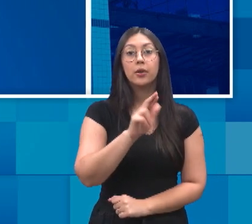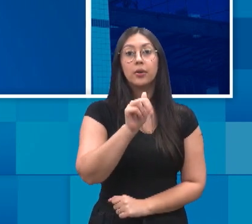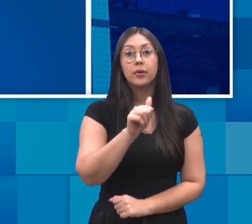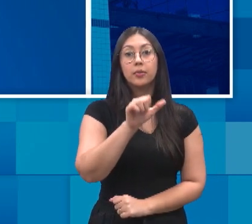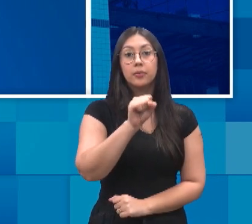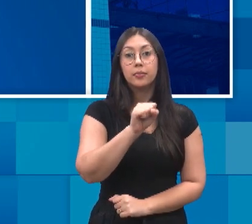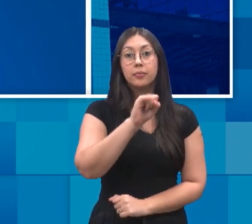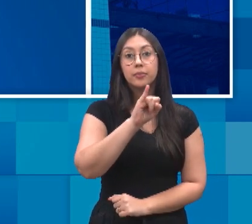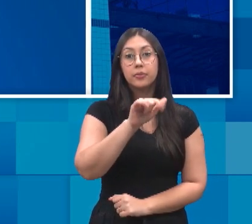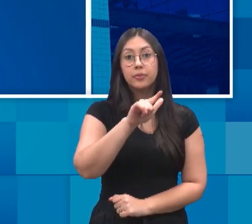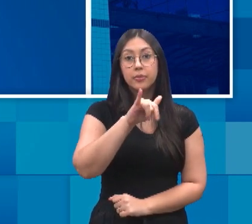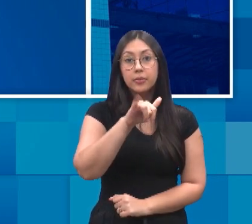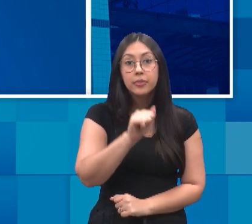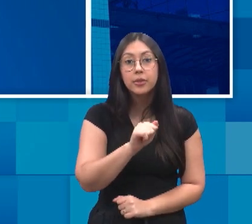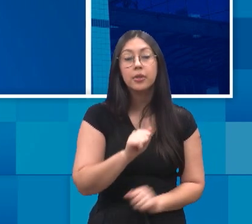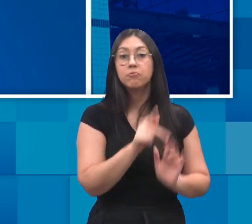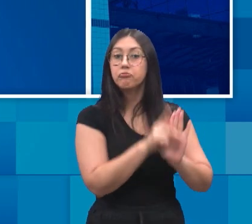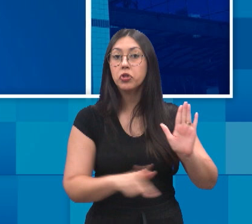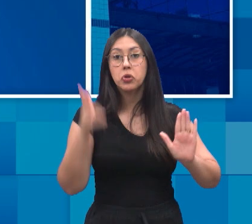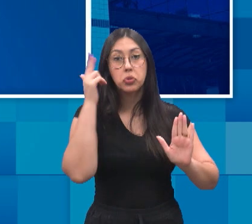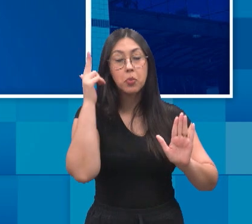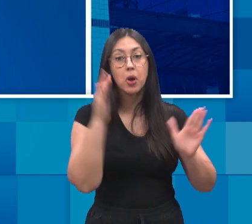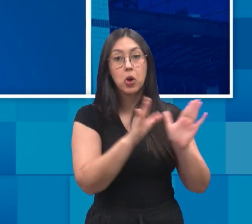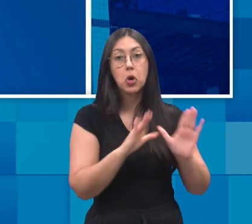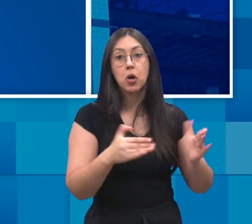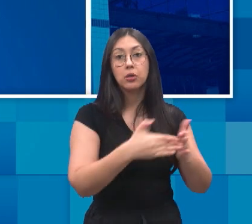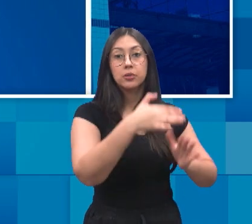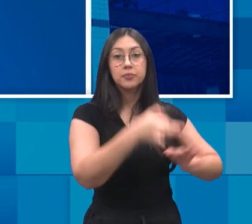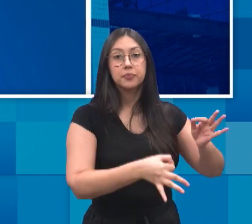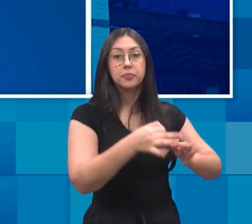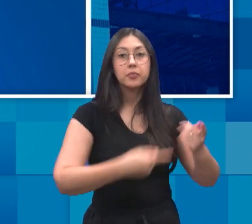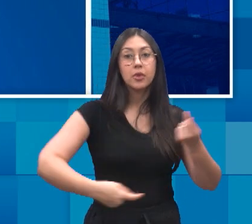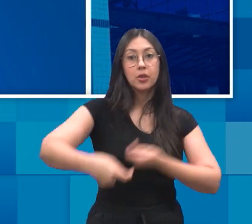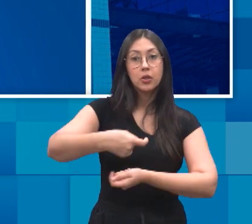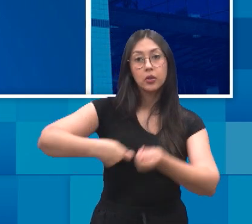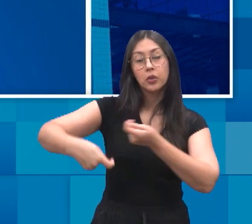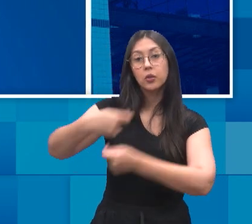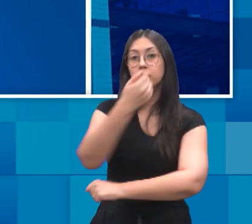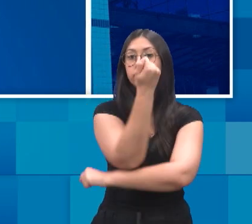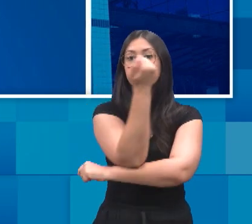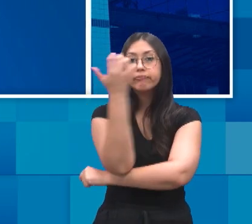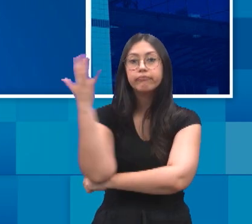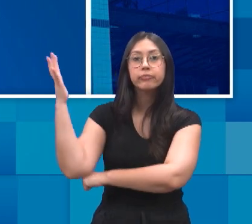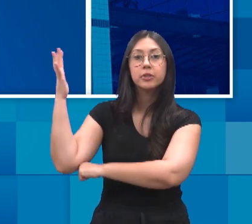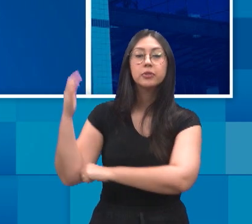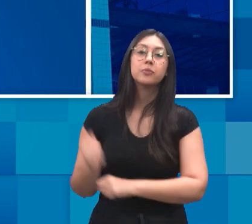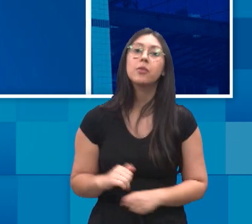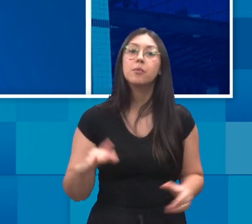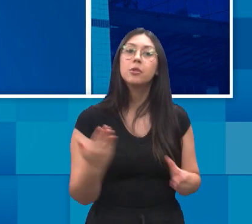Rito ordinário, Comissões Justiça, Economia e Meio Ambiente. Processo número